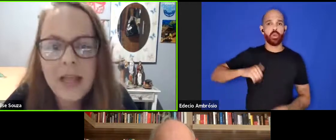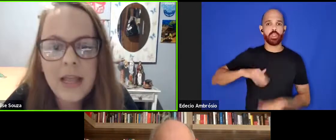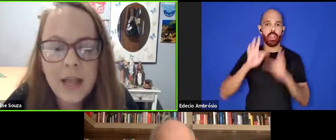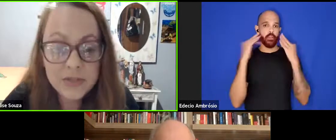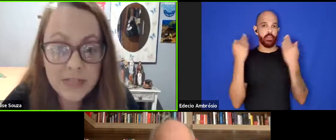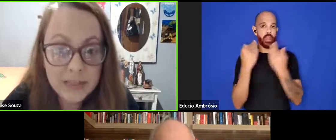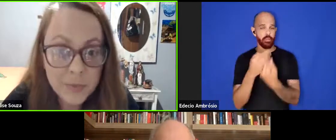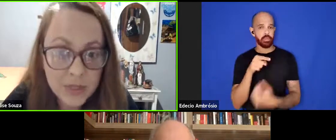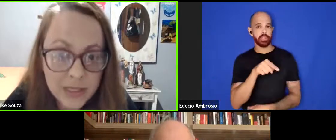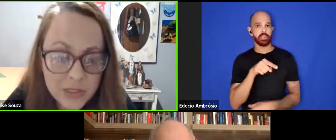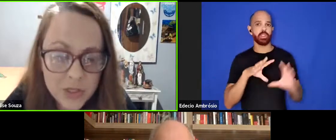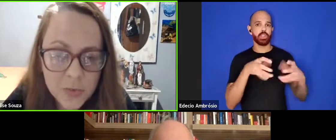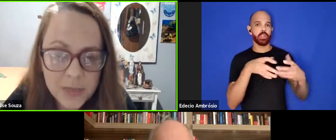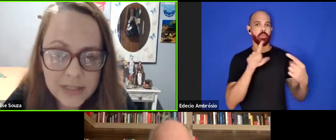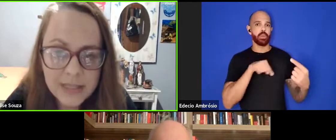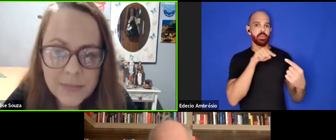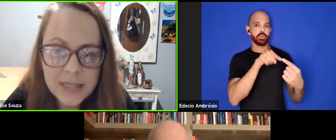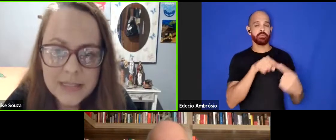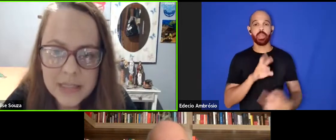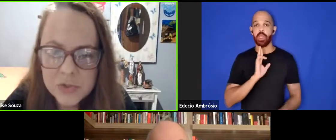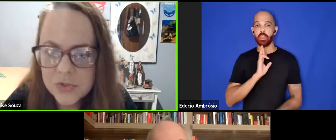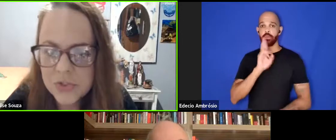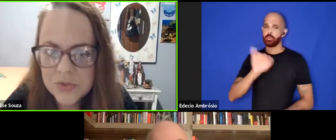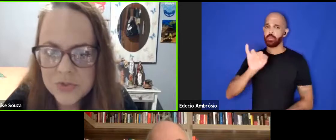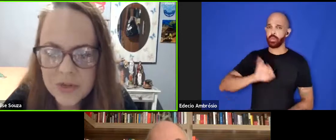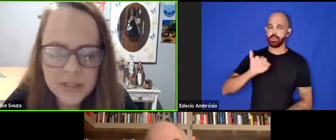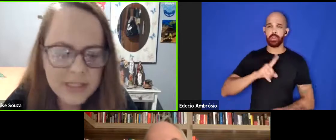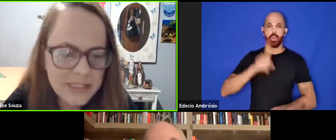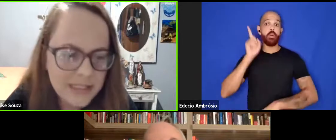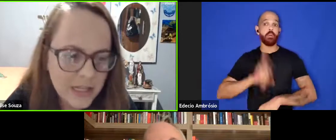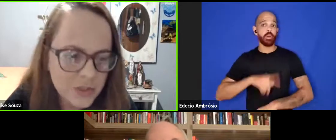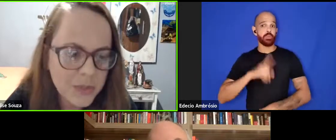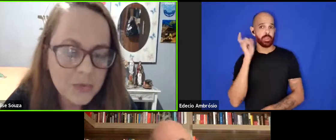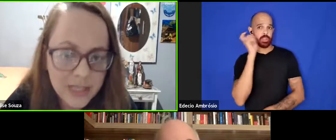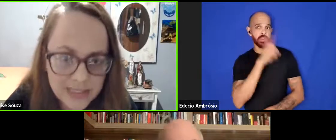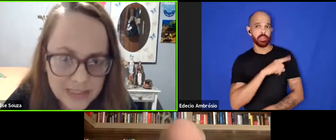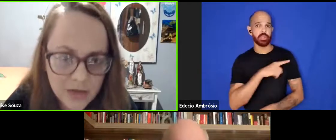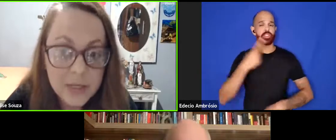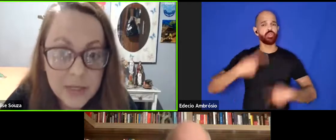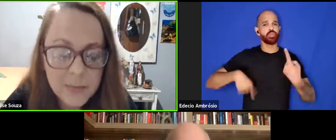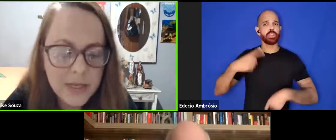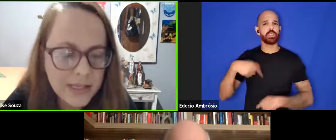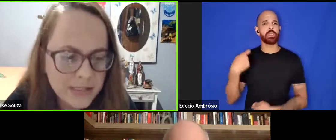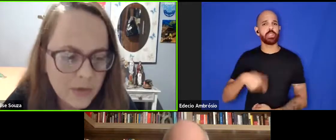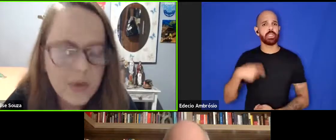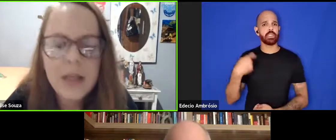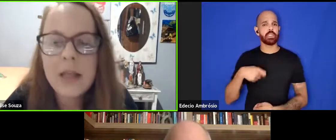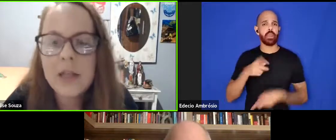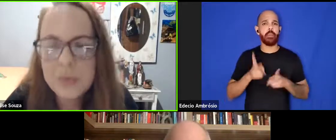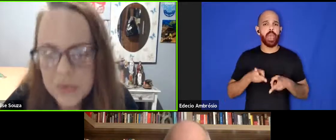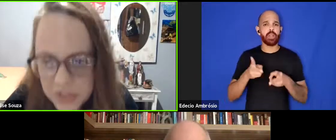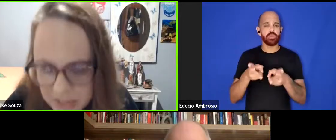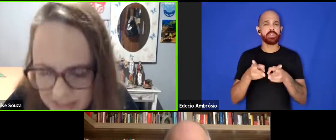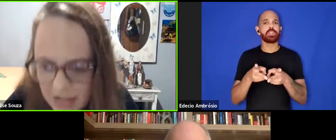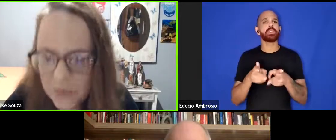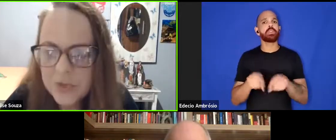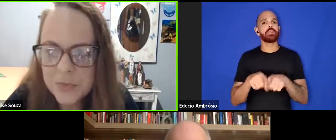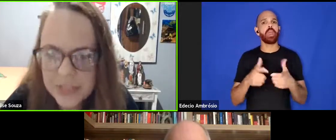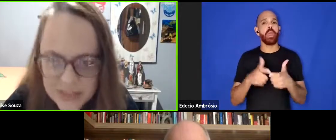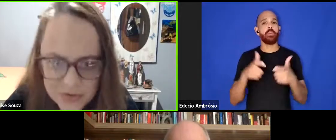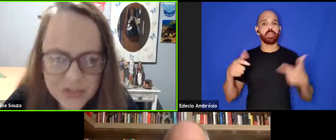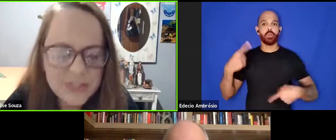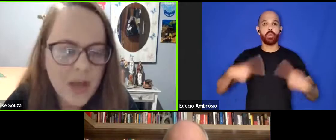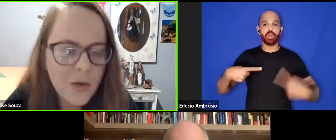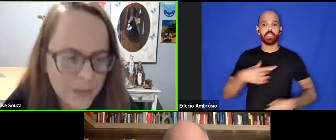população-alvo. É um resultado importante em um momento ainda mais crítico de discussão da necessidade de manutenção e ampliação de políticas de